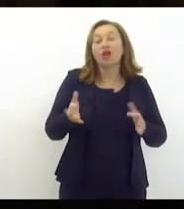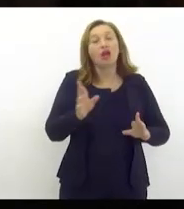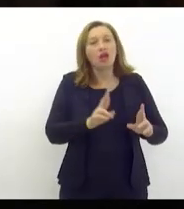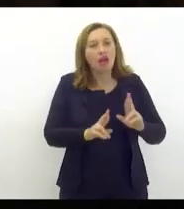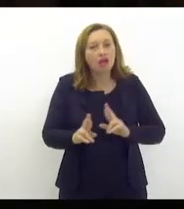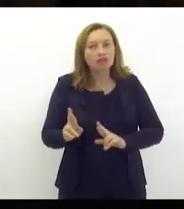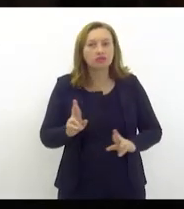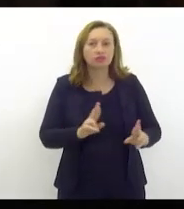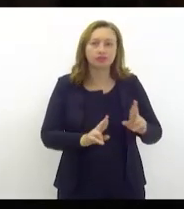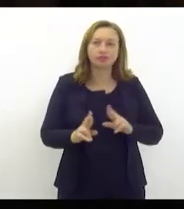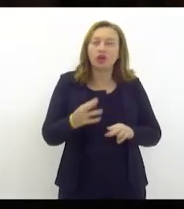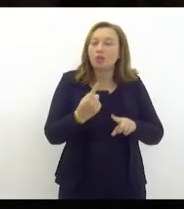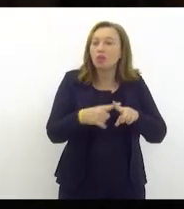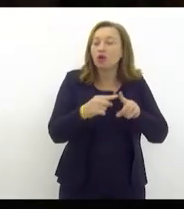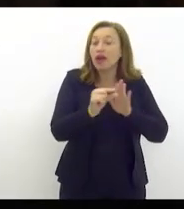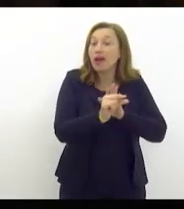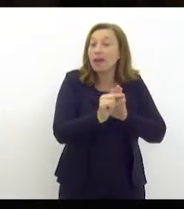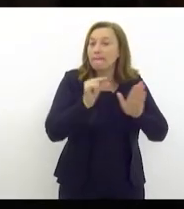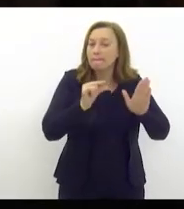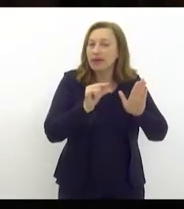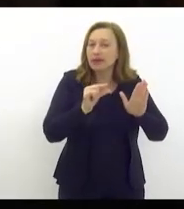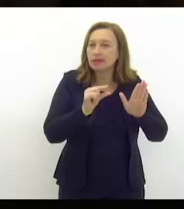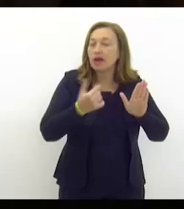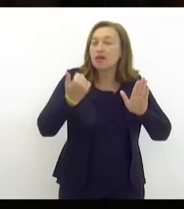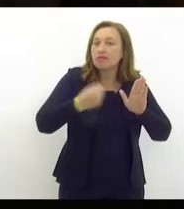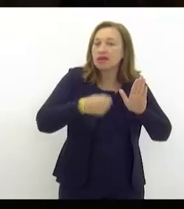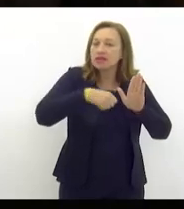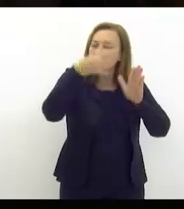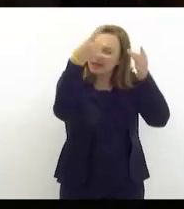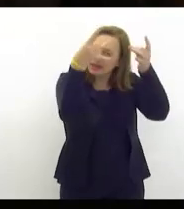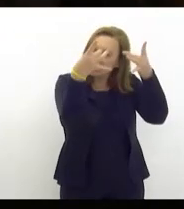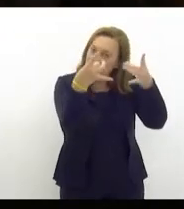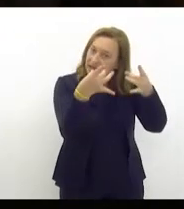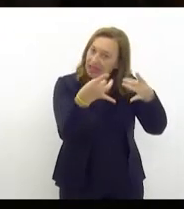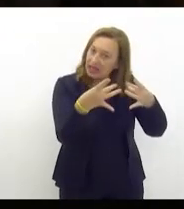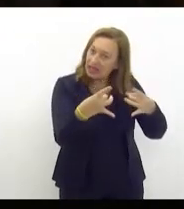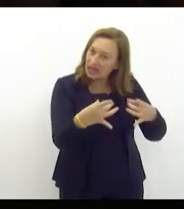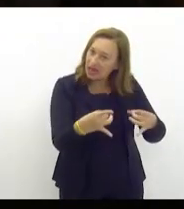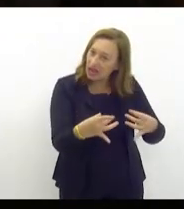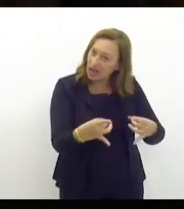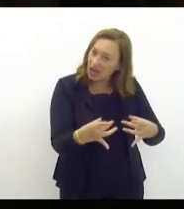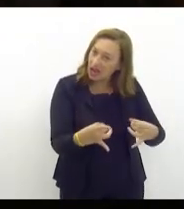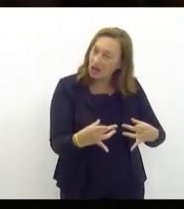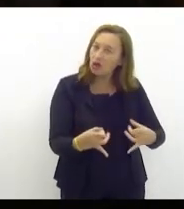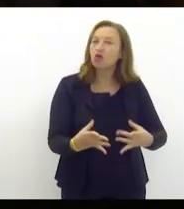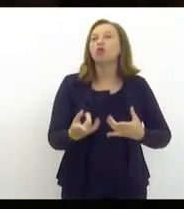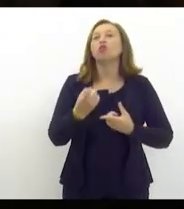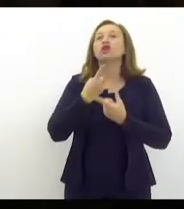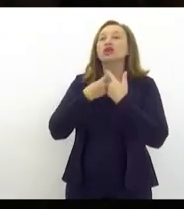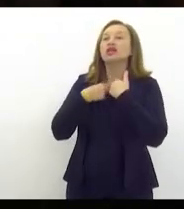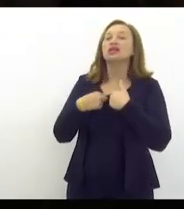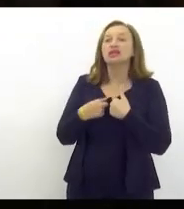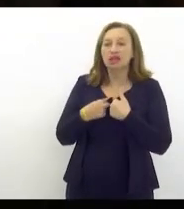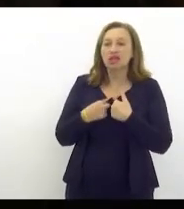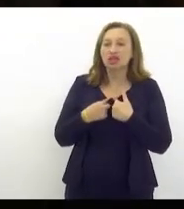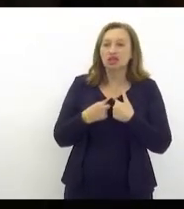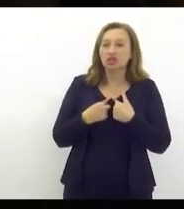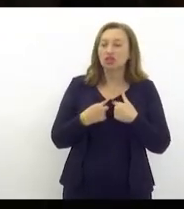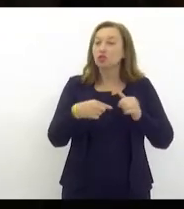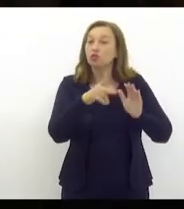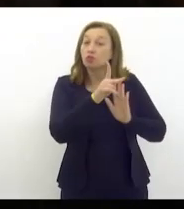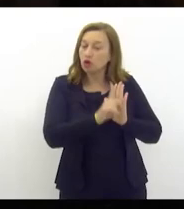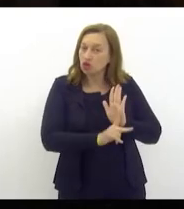redacional, porque a emenda deve explicitar o que deseja o